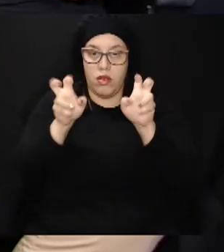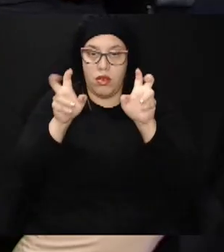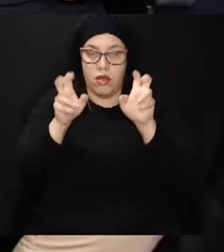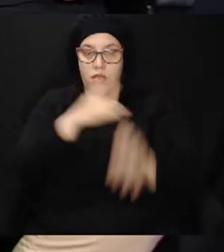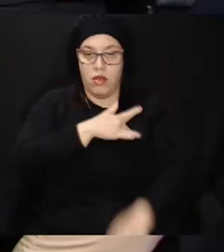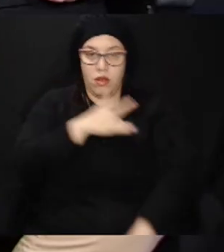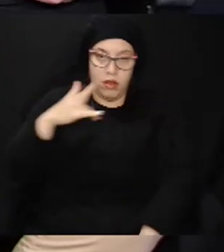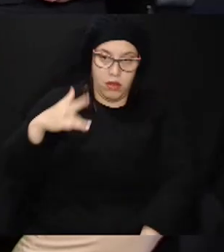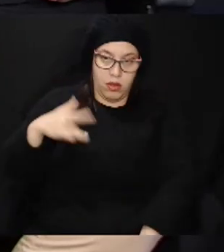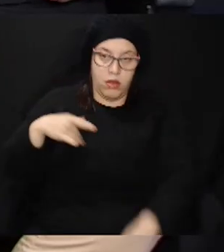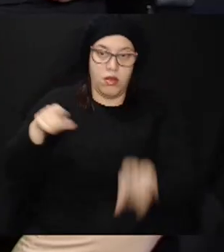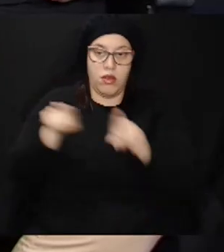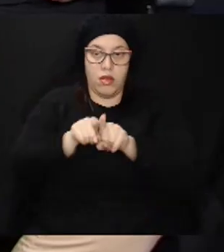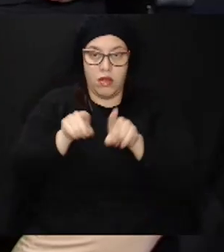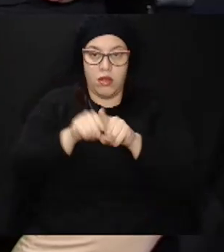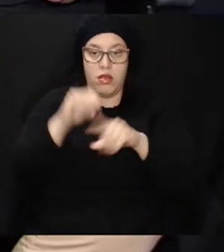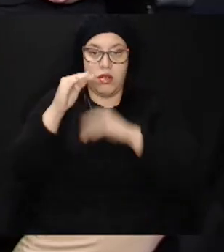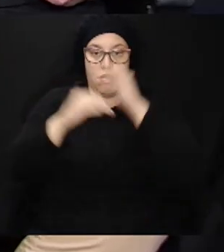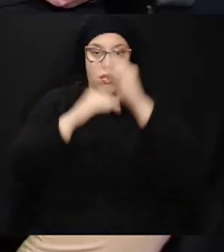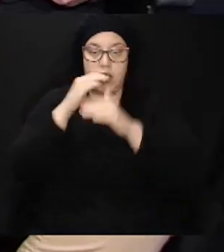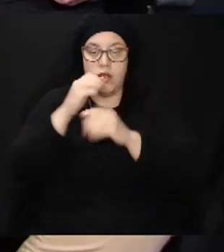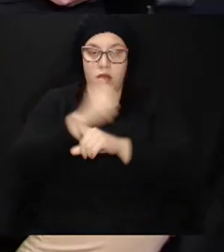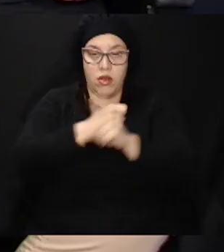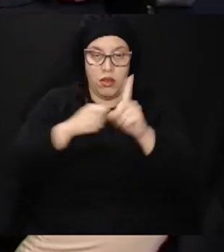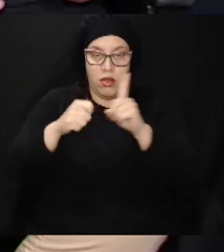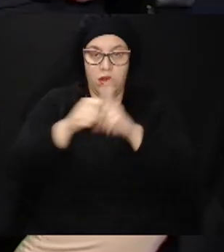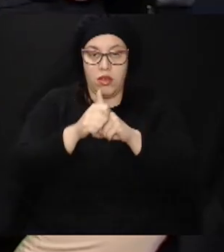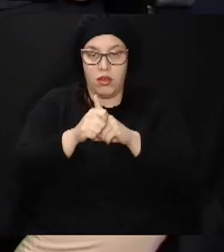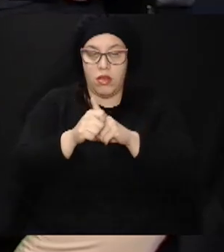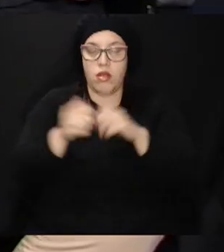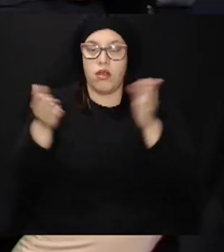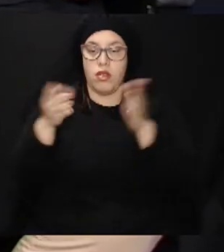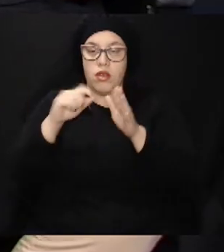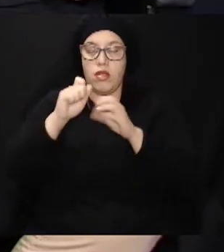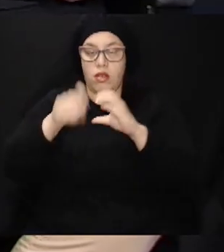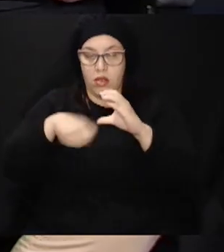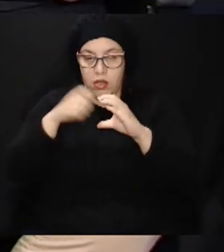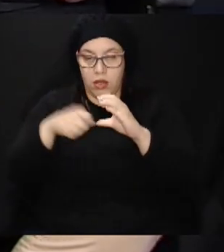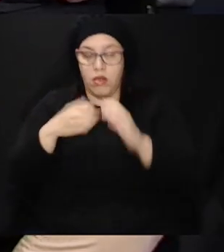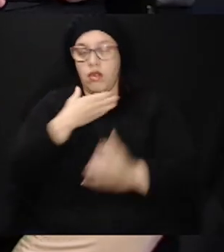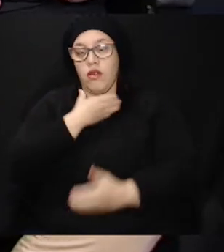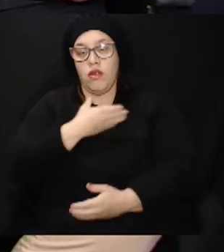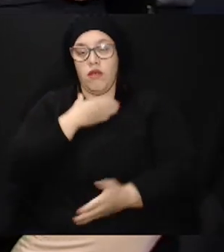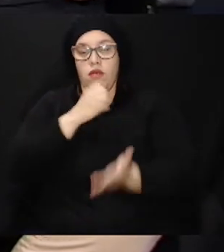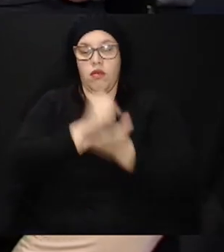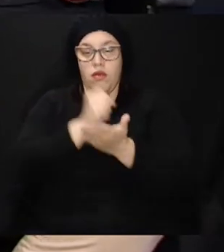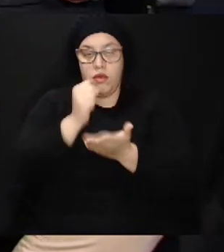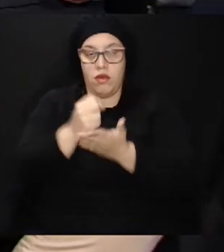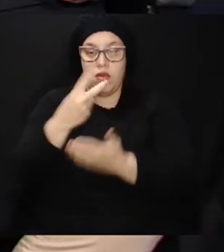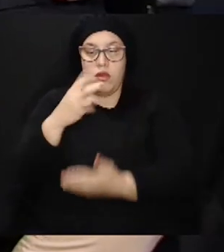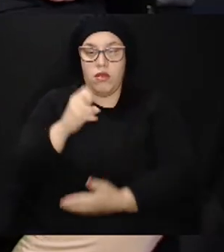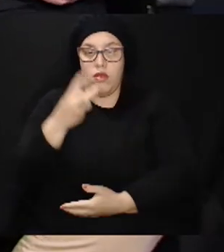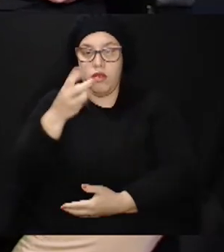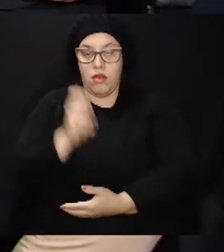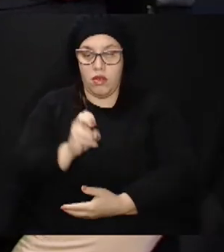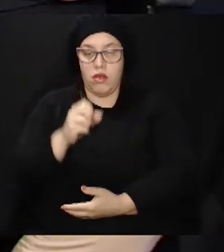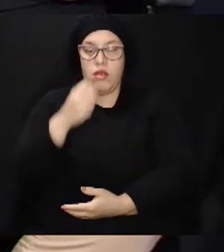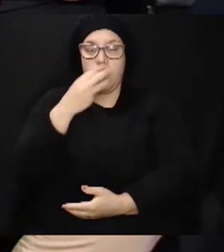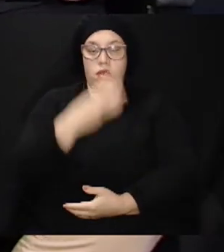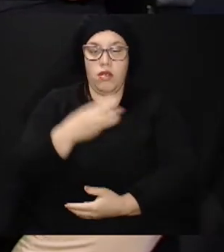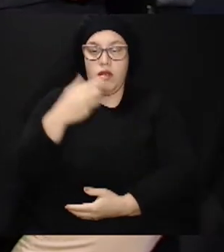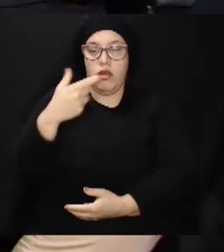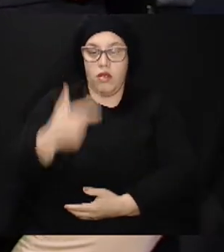e a de Desenvolvimento Social. Até a data desta gravação, Carmo protocolou em 2025